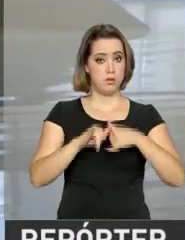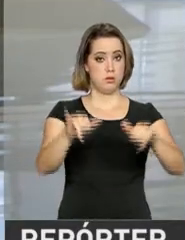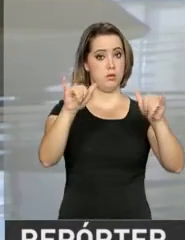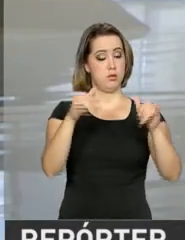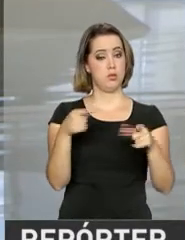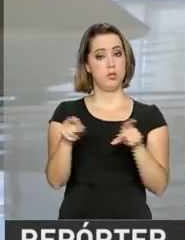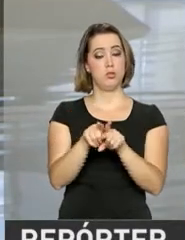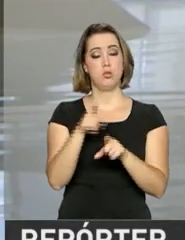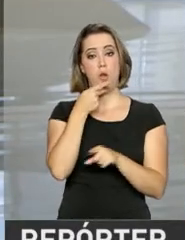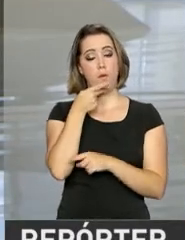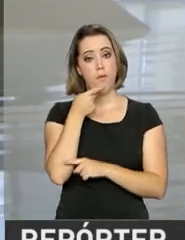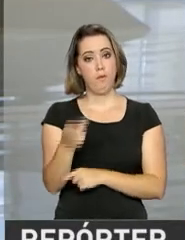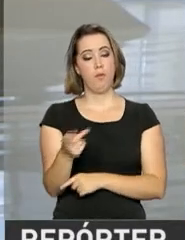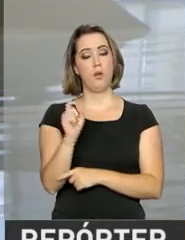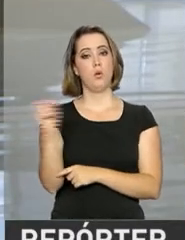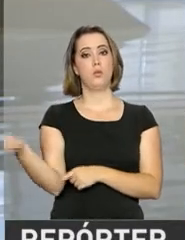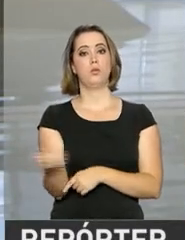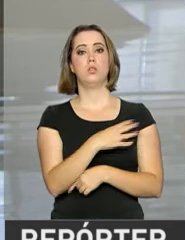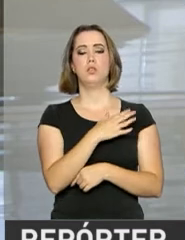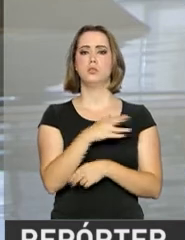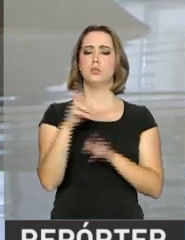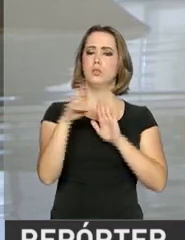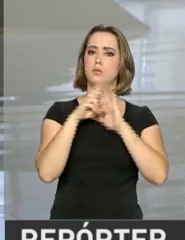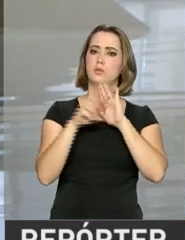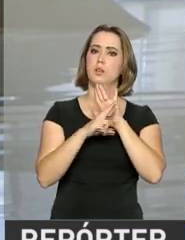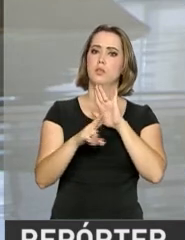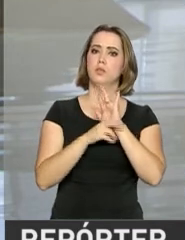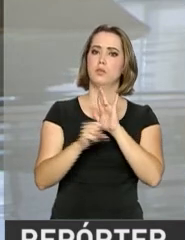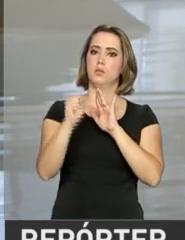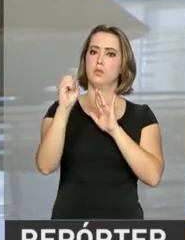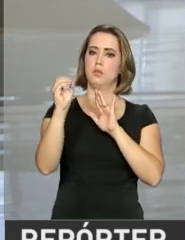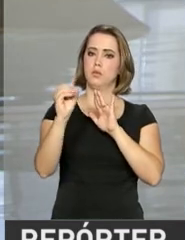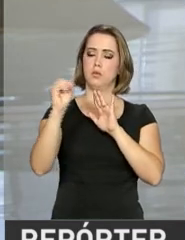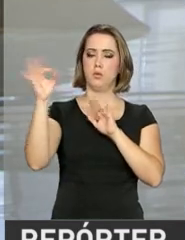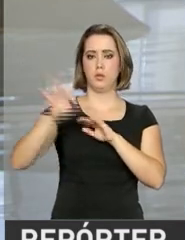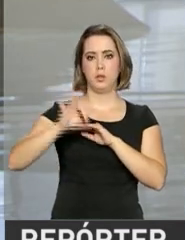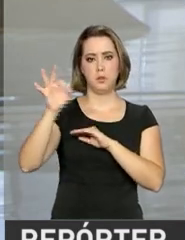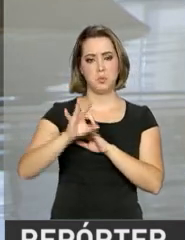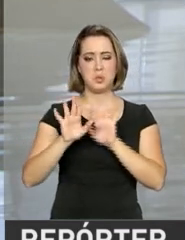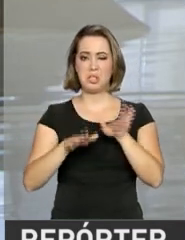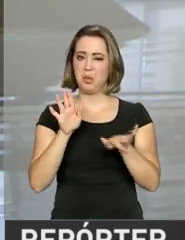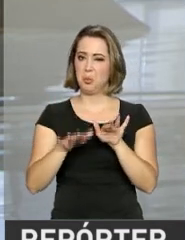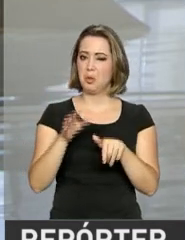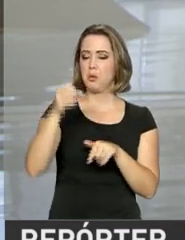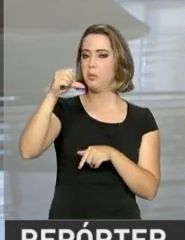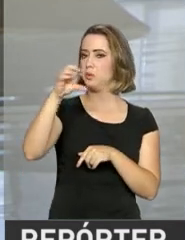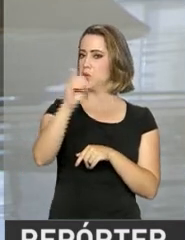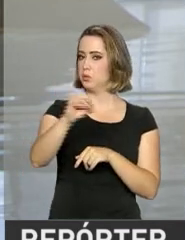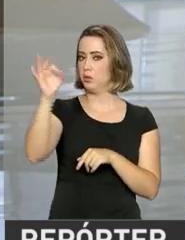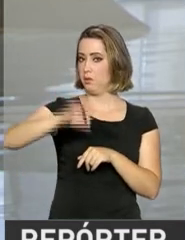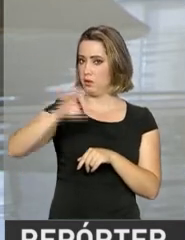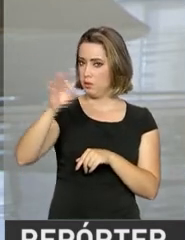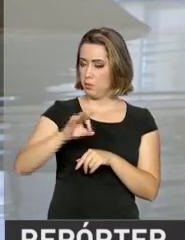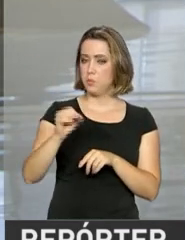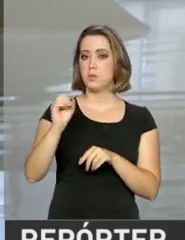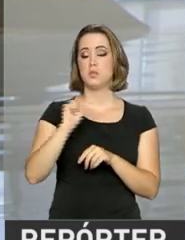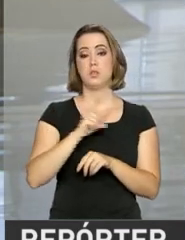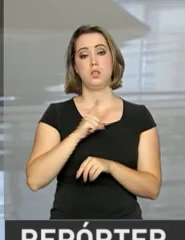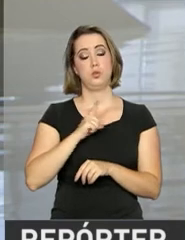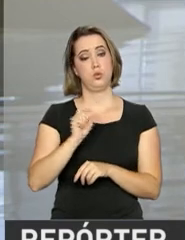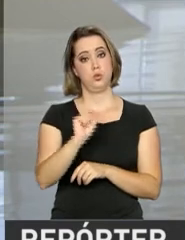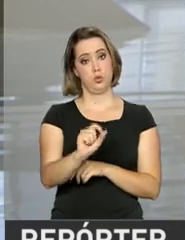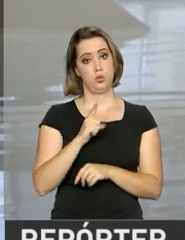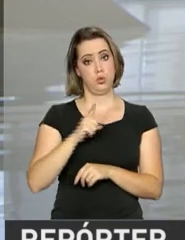filho afirmou que com as regras antigas entre 80 e 90 por cento da produção de gás e petróleo continuam